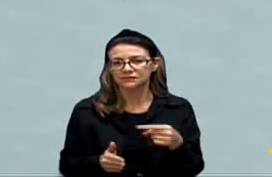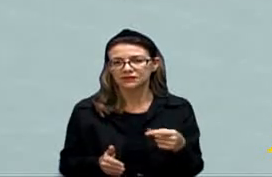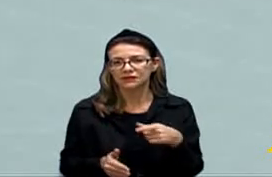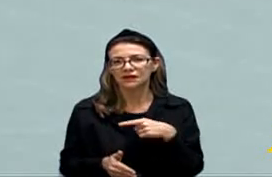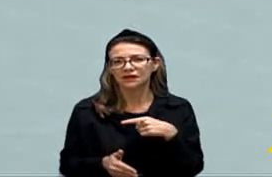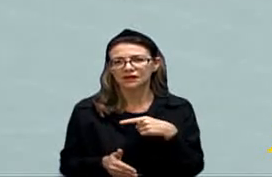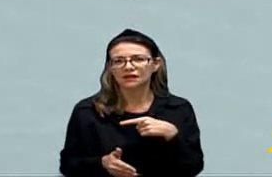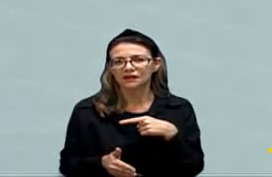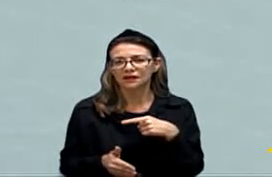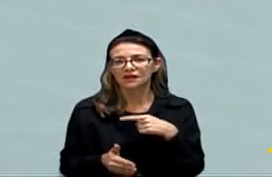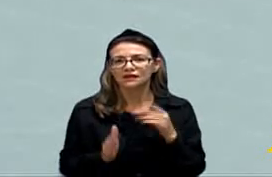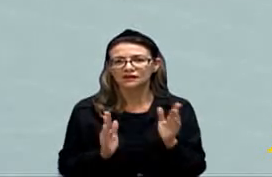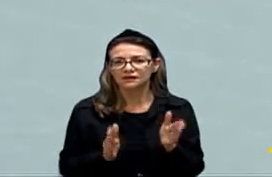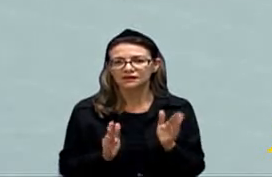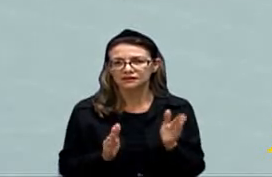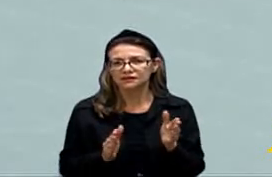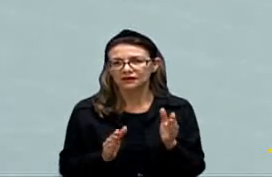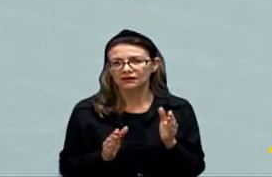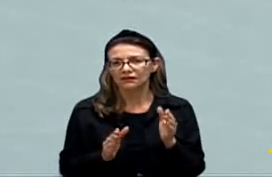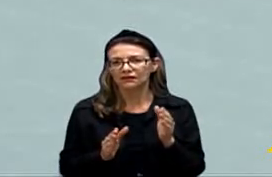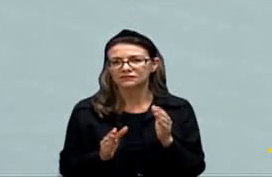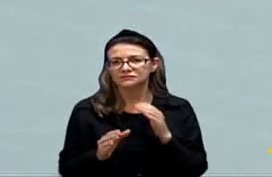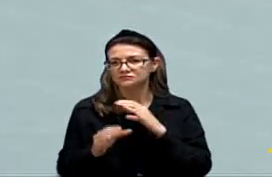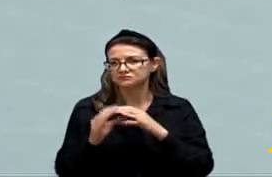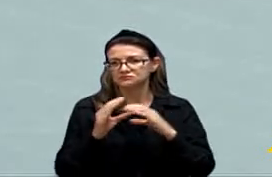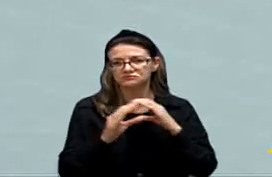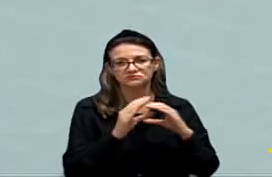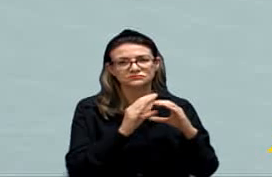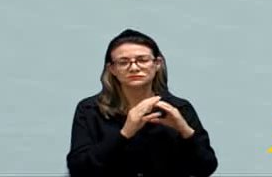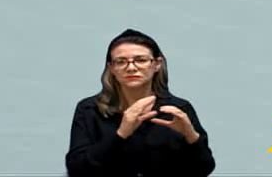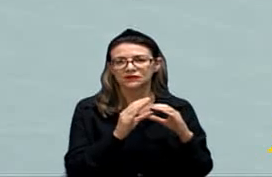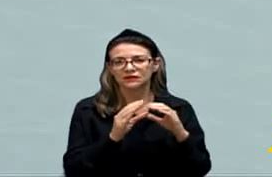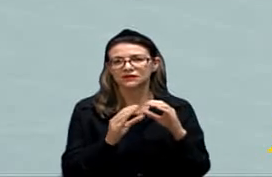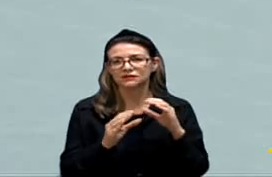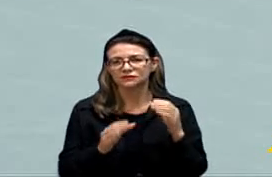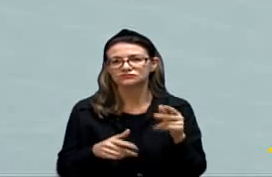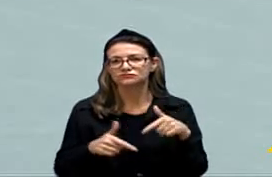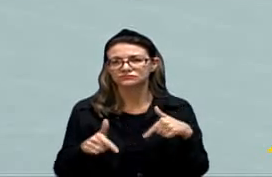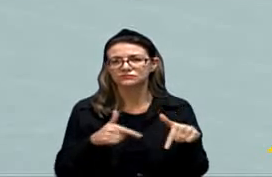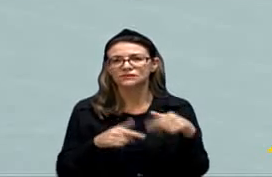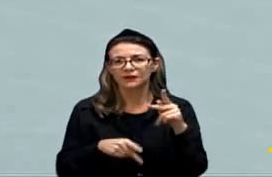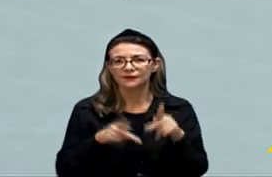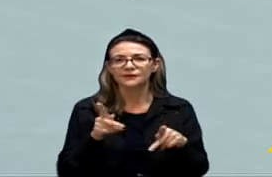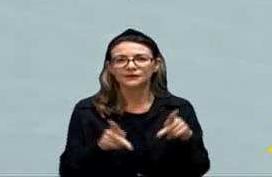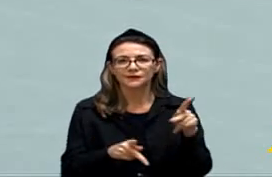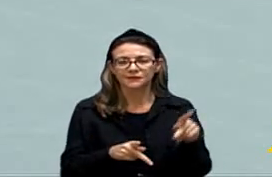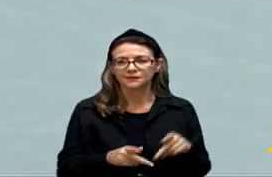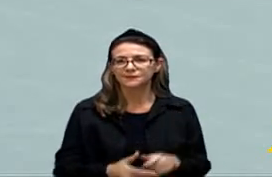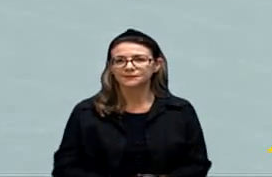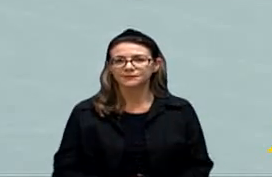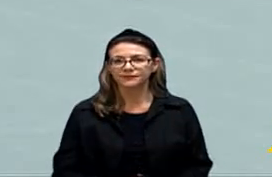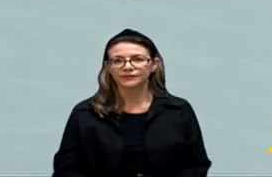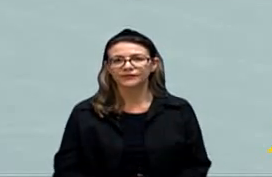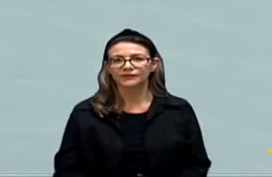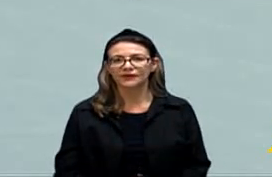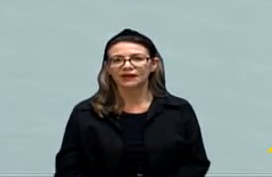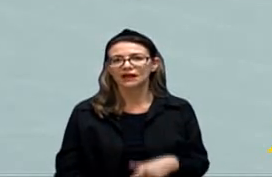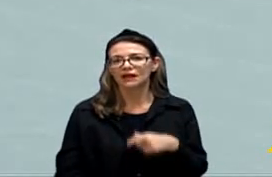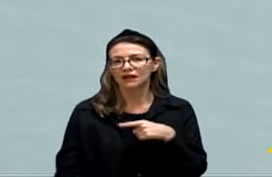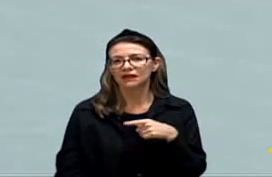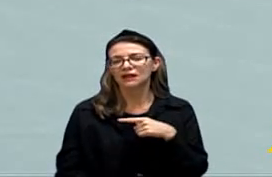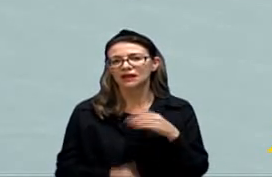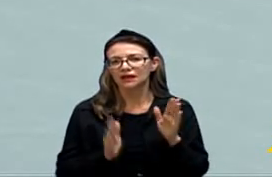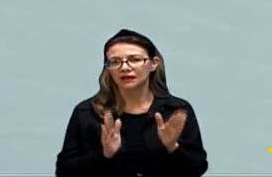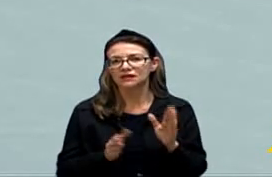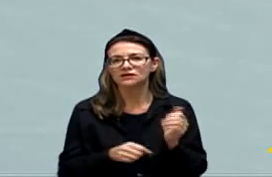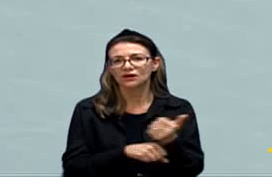na na na nas áreas de comunicação de serviço público já existe eh um profissional ligado já à língua brasileira de